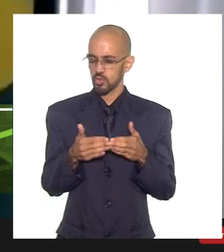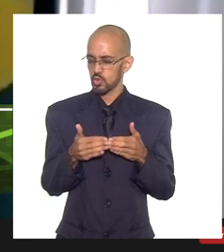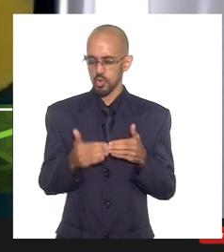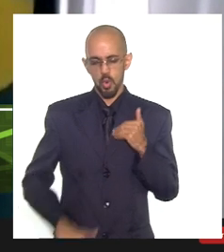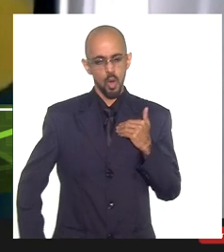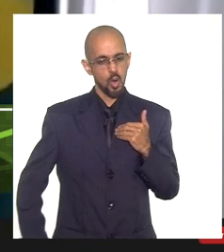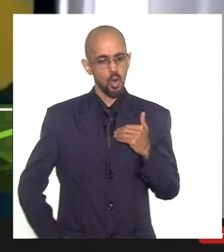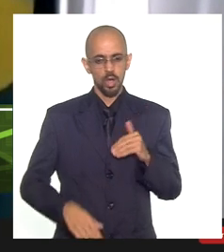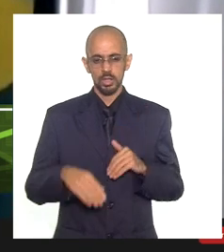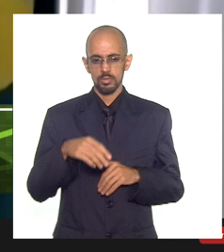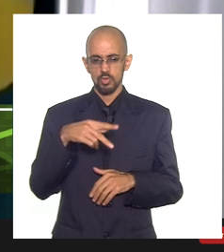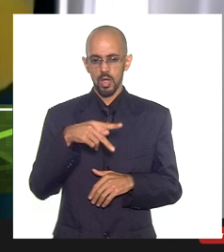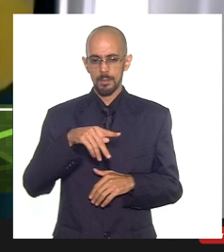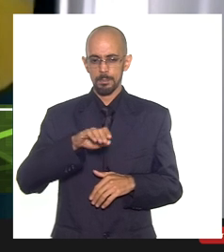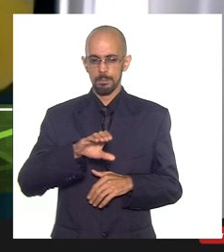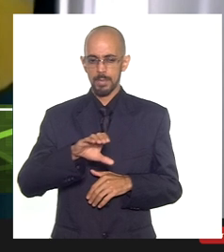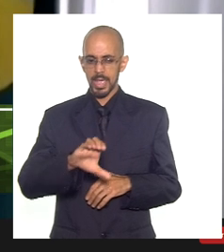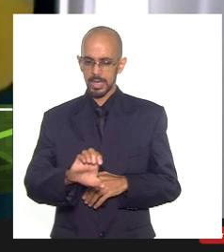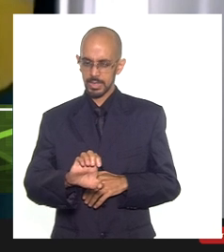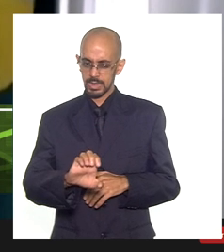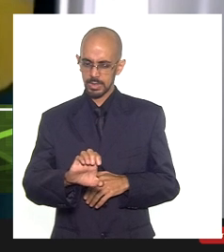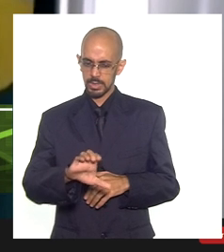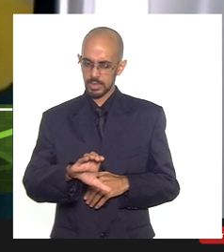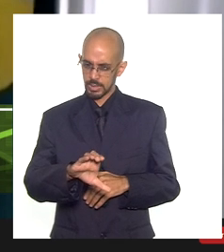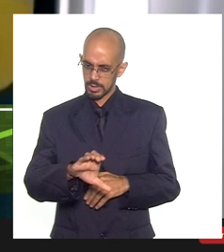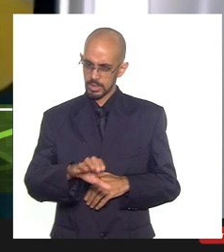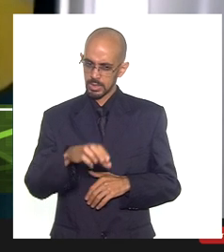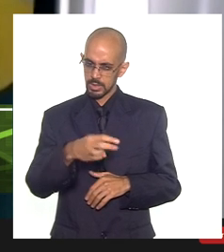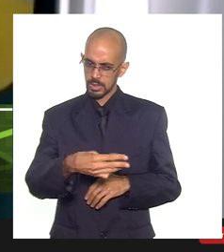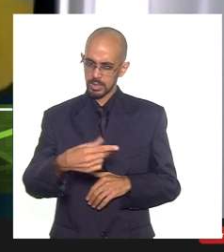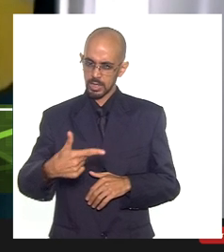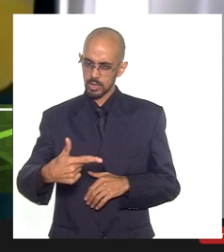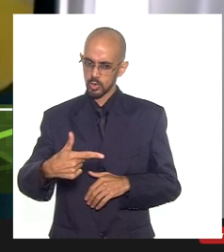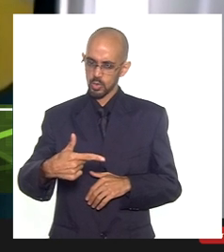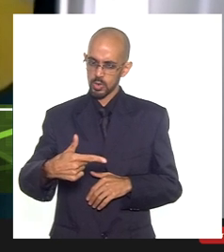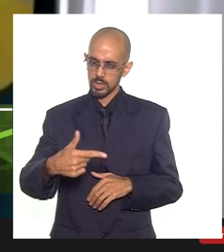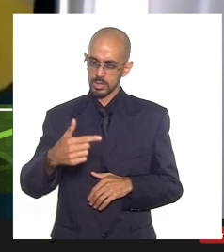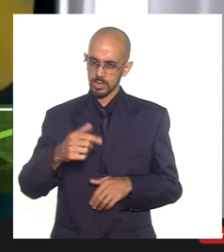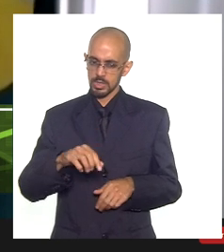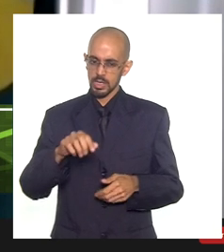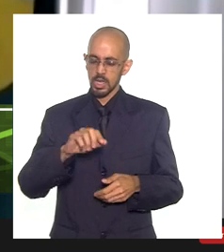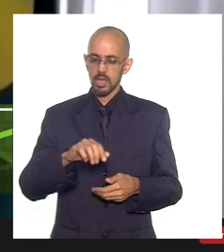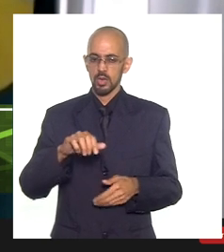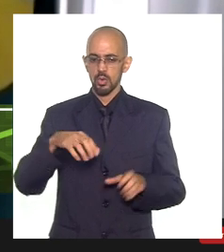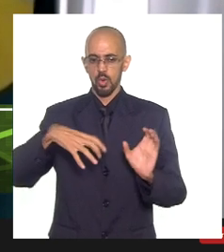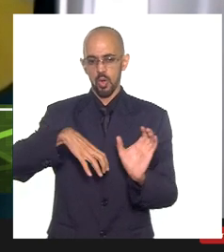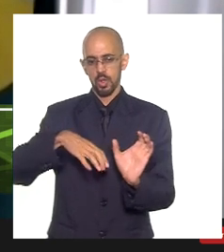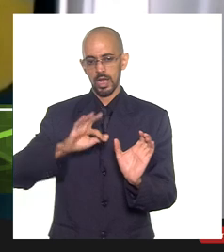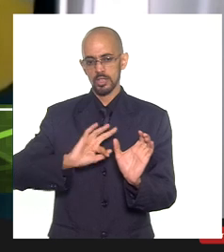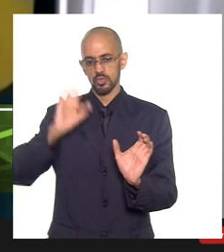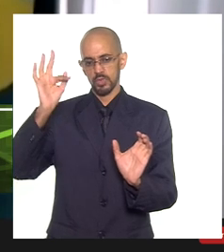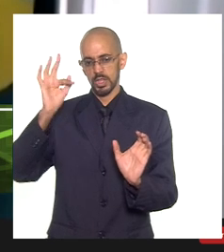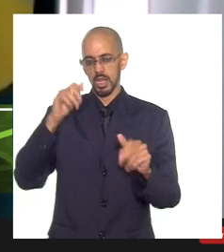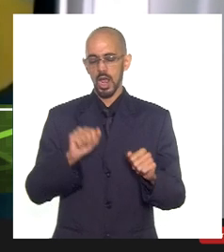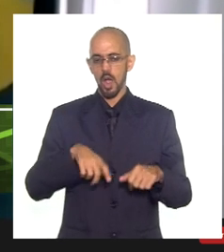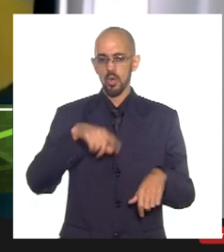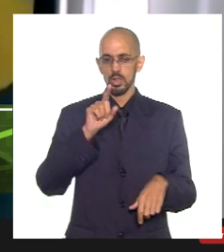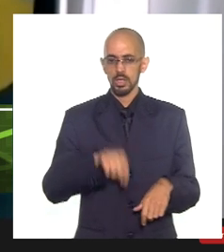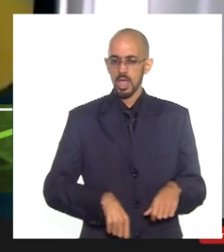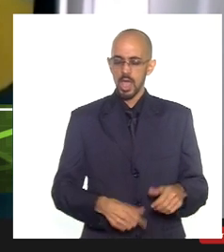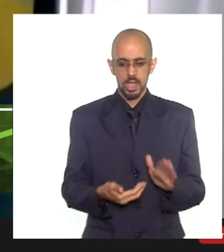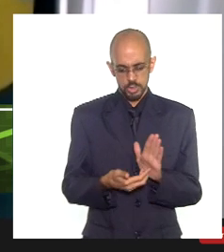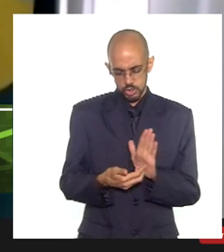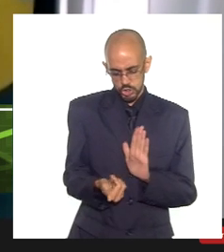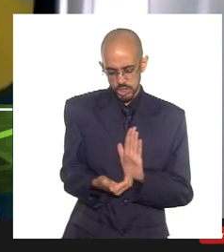PEC 32 que tramita o Congresso Nacional que é uma proposta de desmonte do Estado Brasileiro por esvaziar